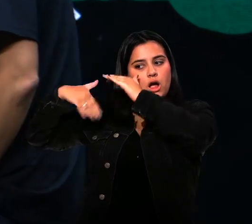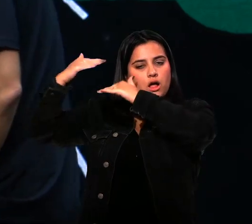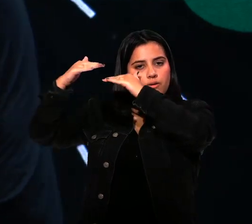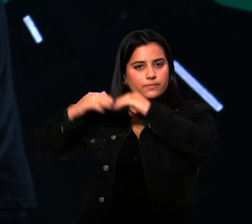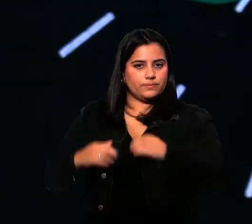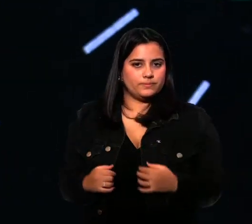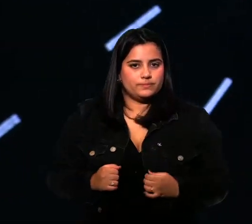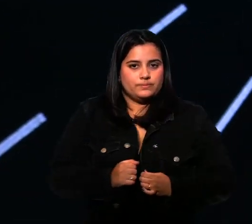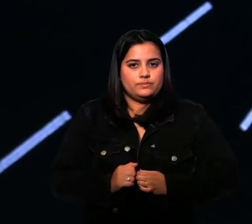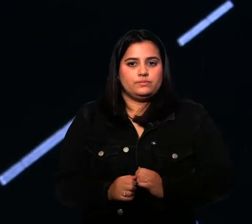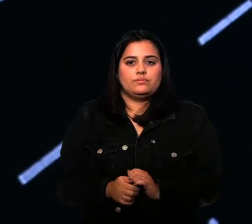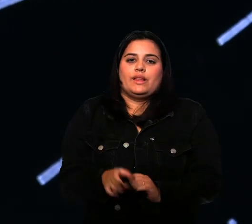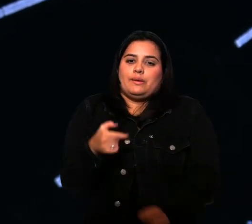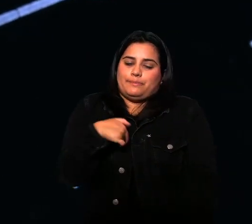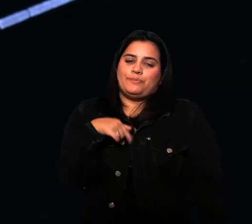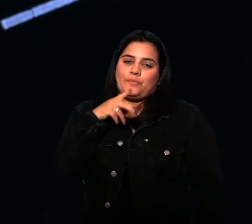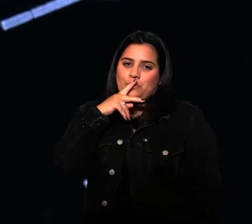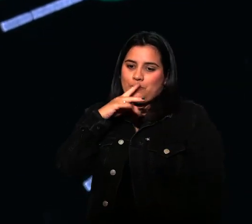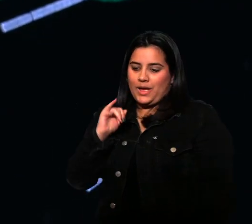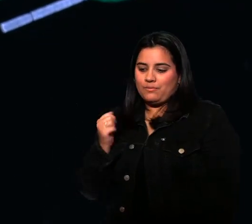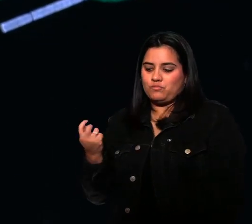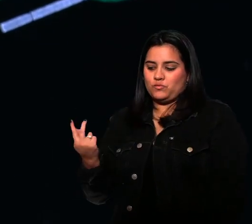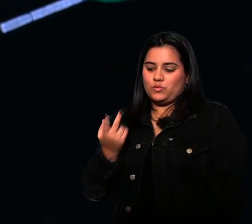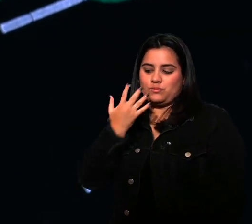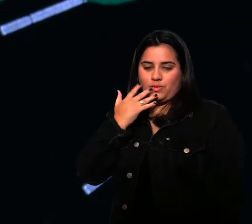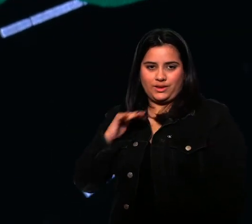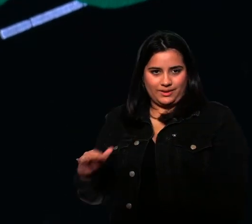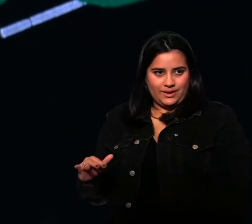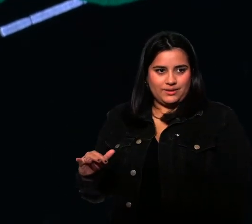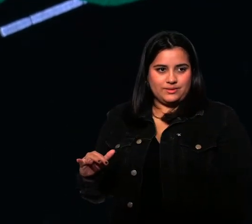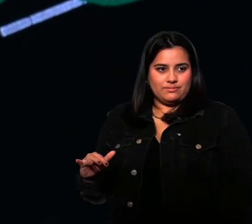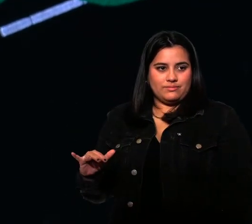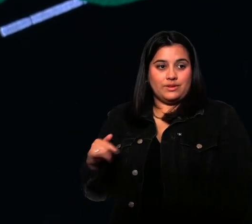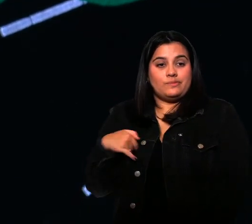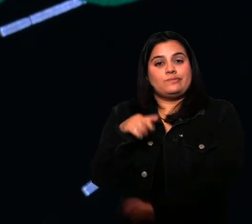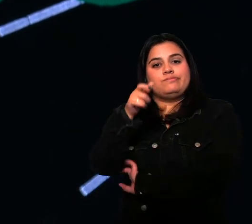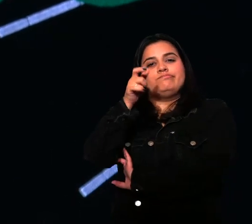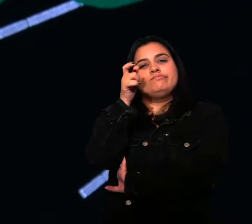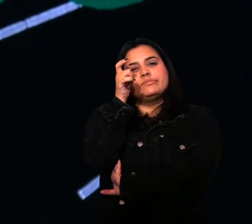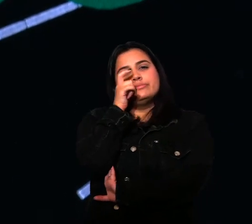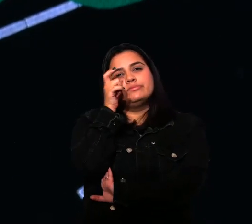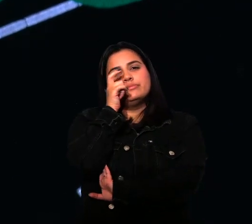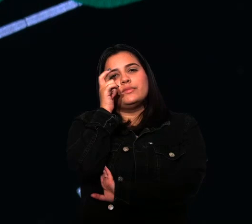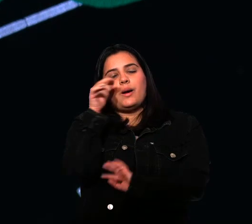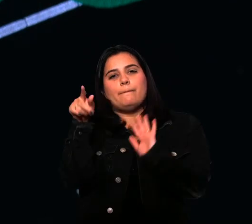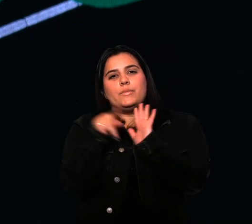Como pai de criança pequena, eu assisto muito desenho infantil.